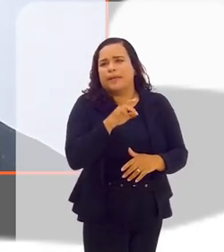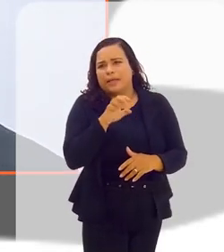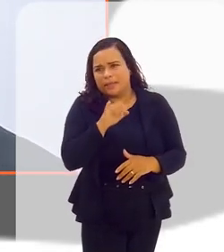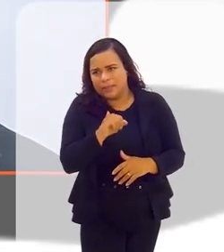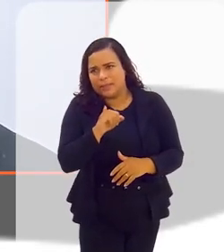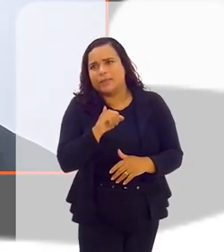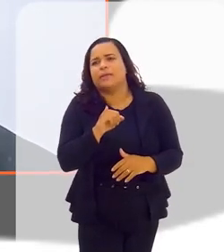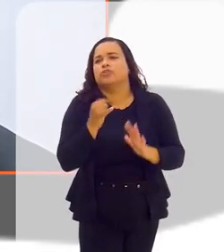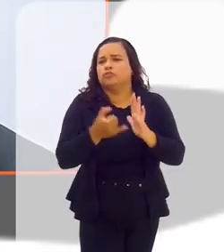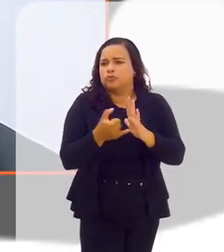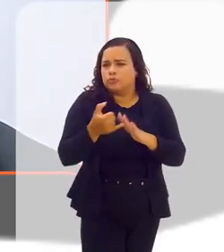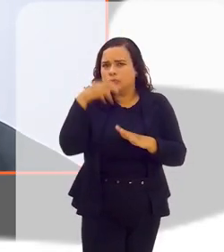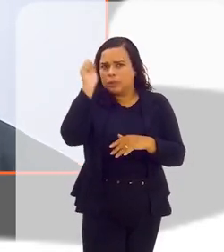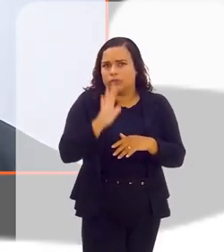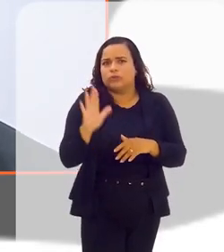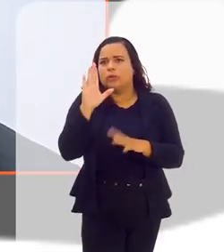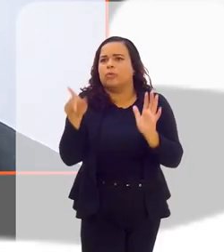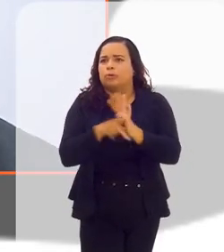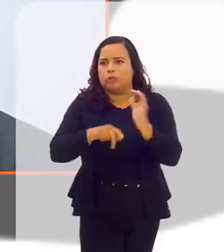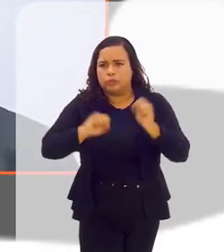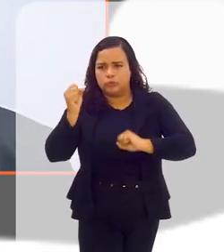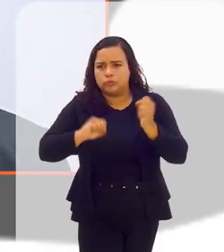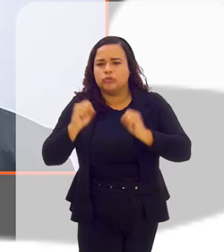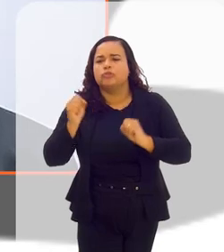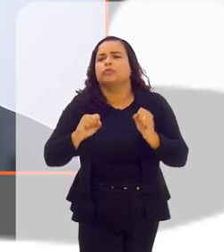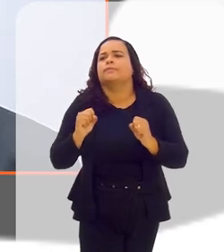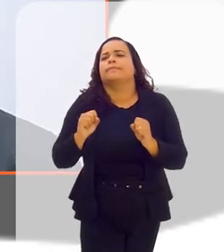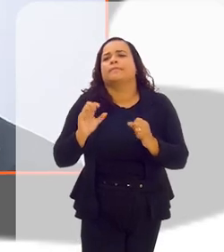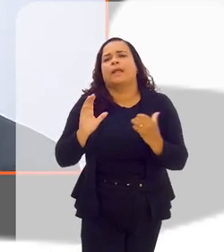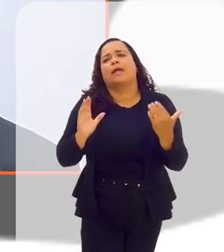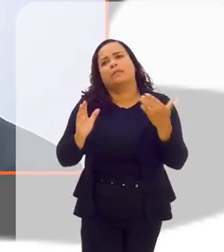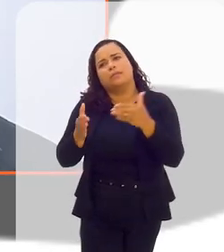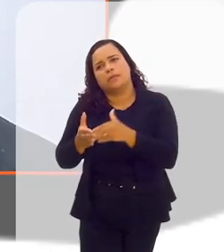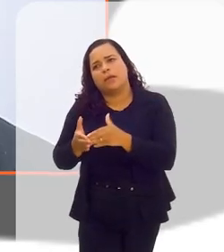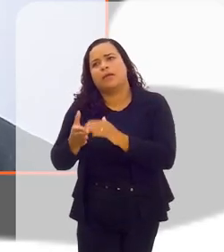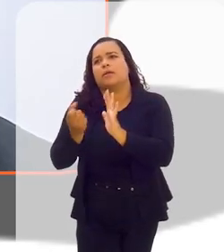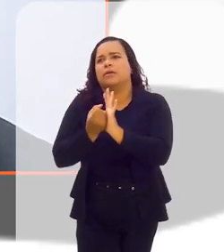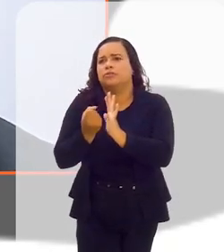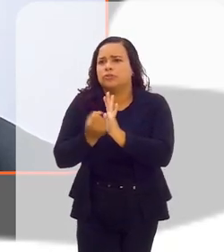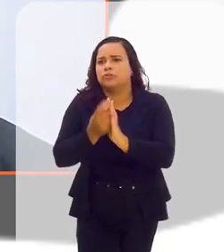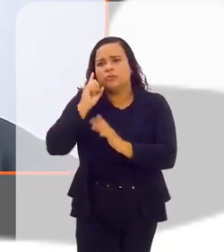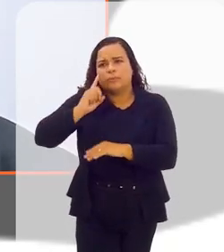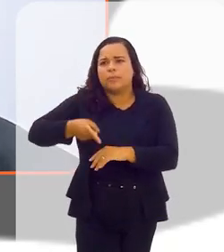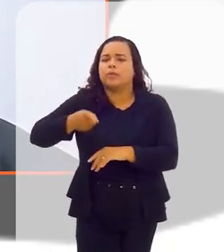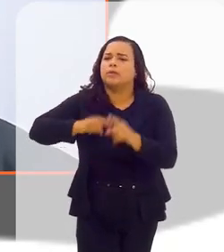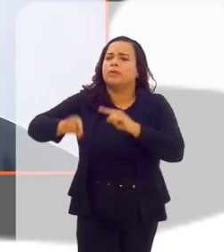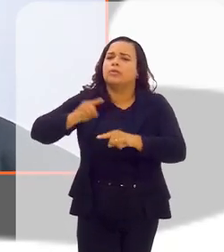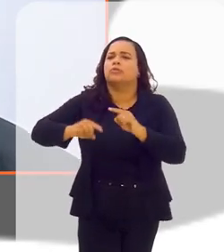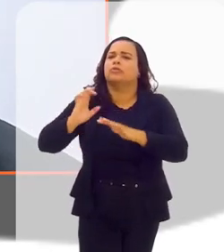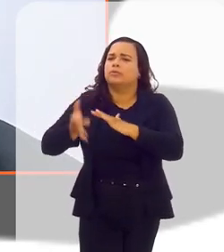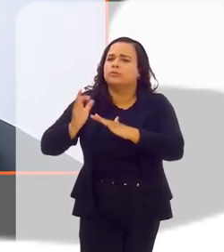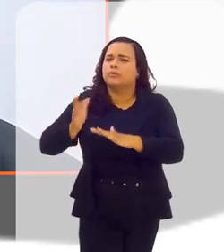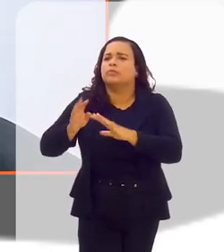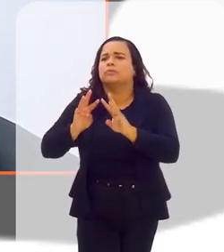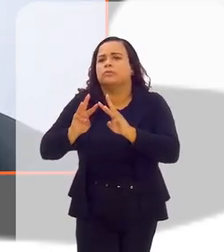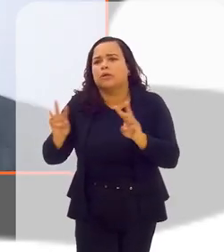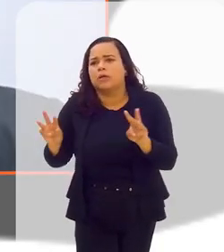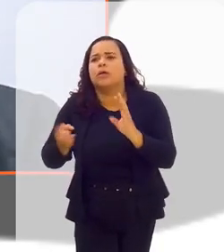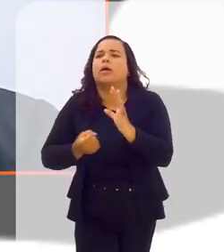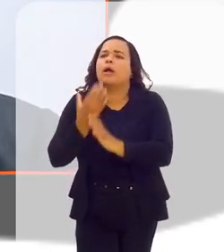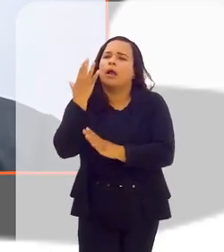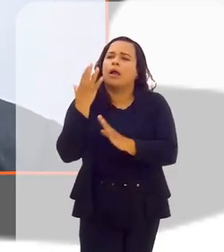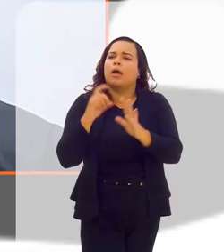INPI, Instituto Nacional de Propriedade Industrial, aos registros dos domínios, do site, redes